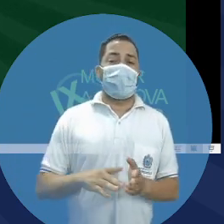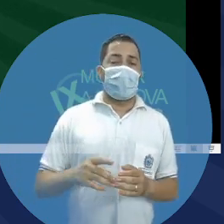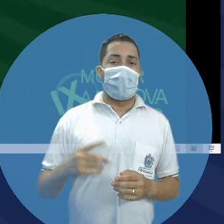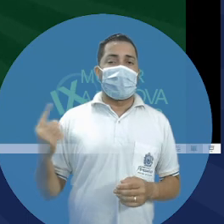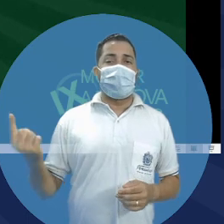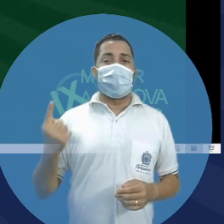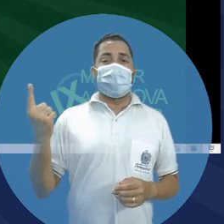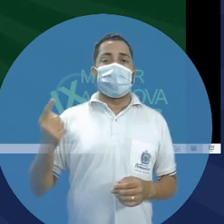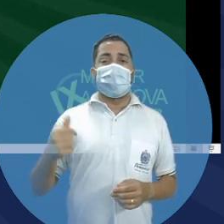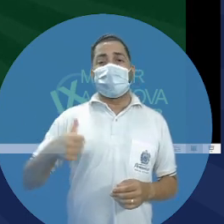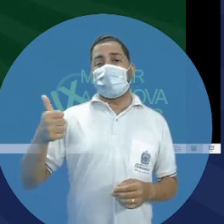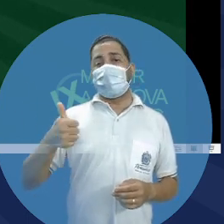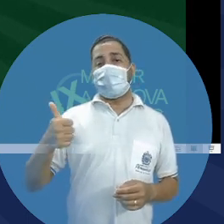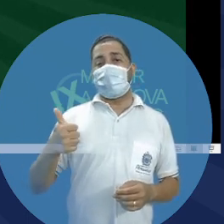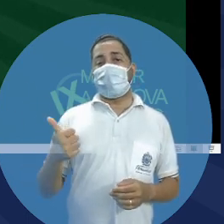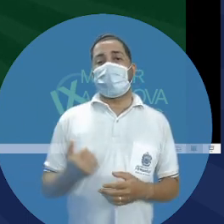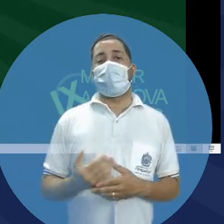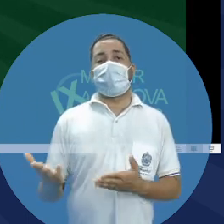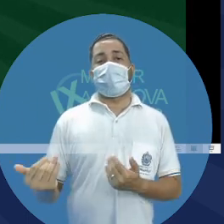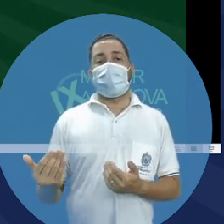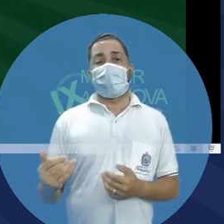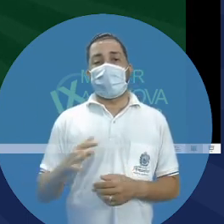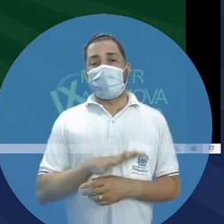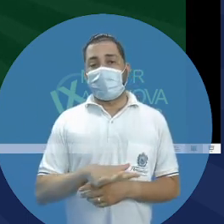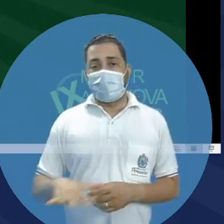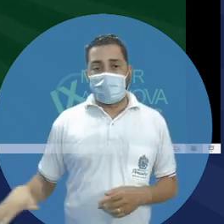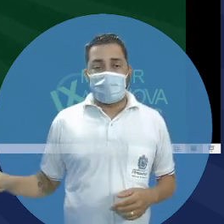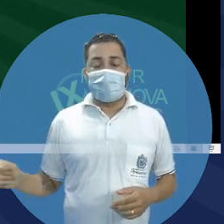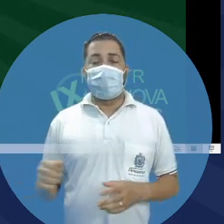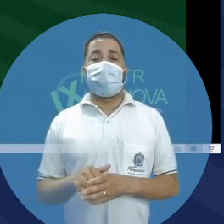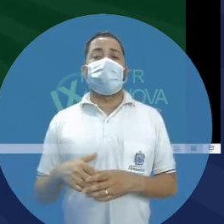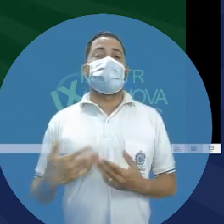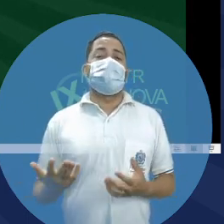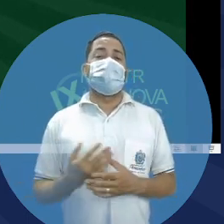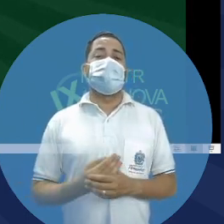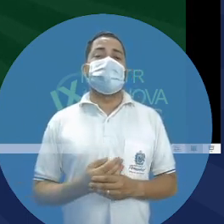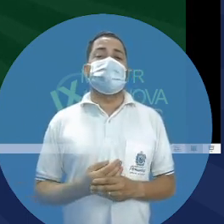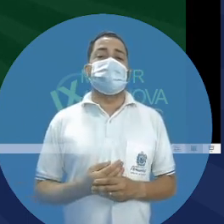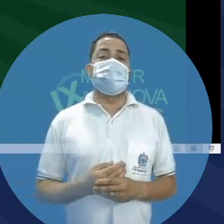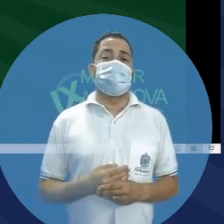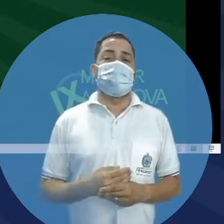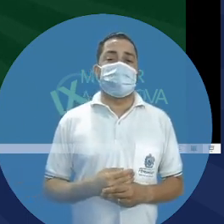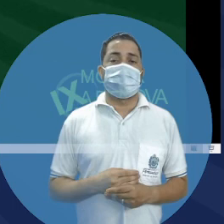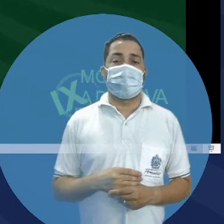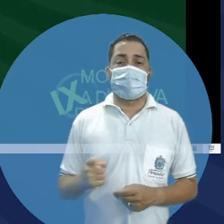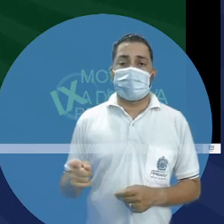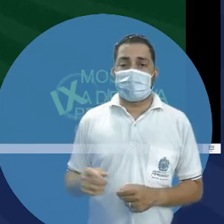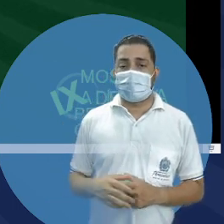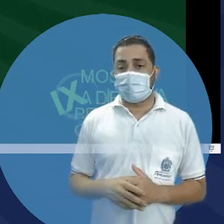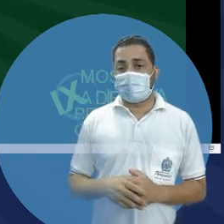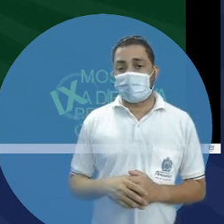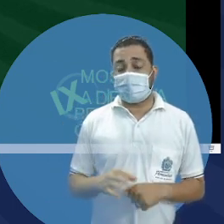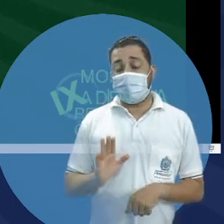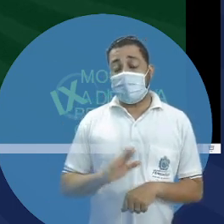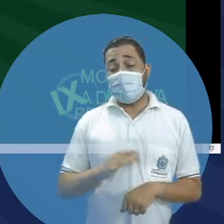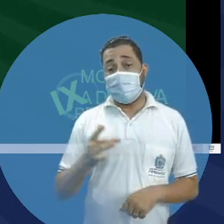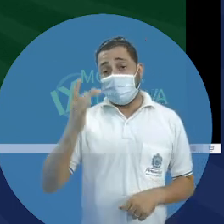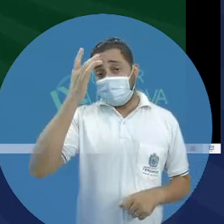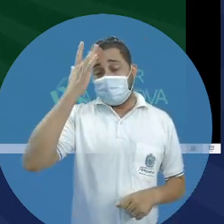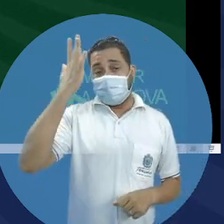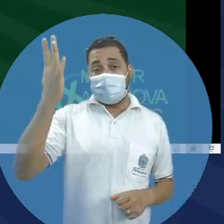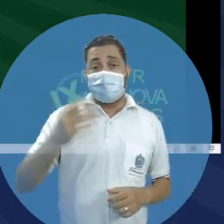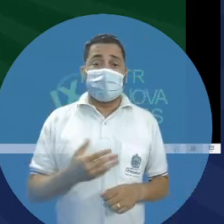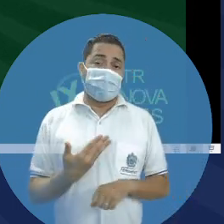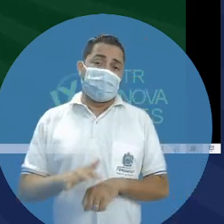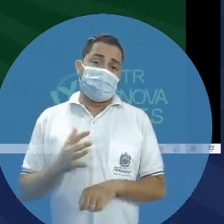pela infância. Então, esse foi um meio que é mais fácil e mais prático para trabalhar,